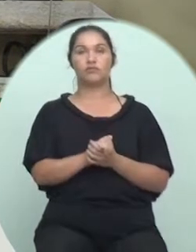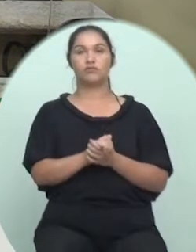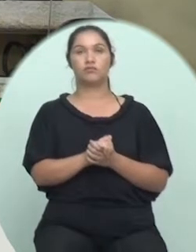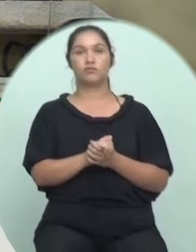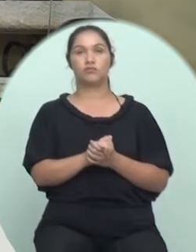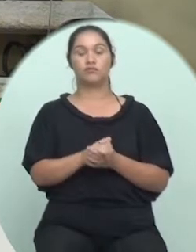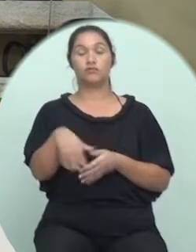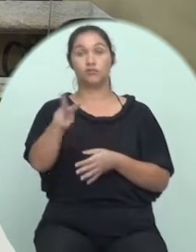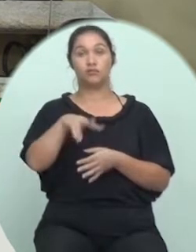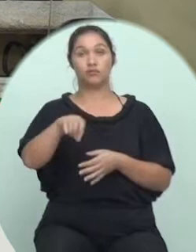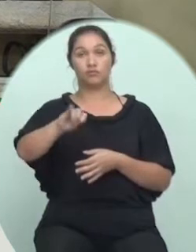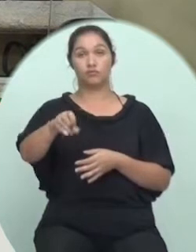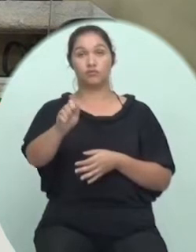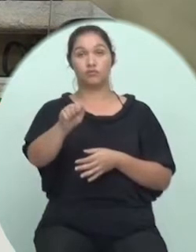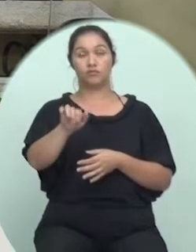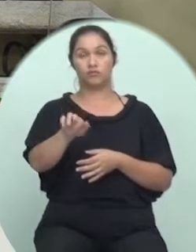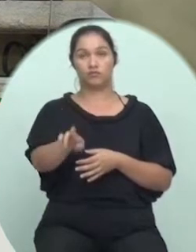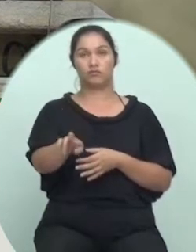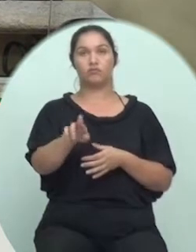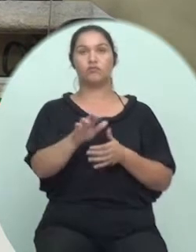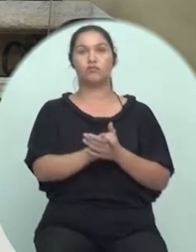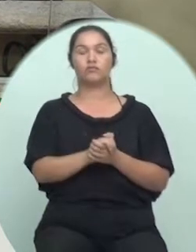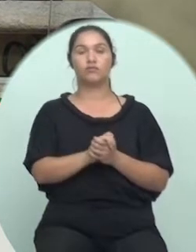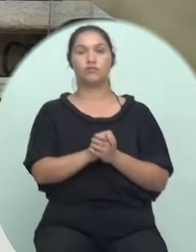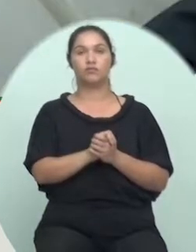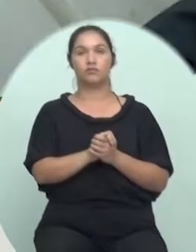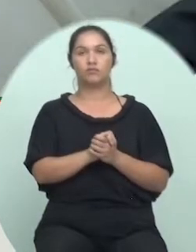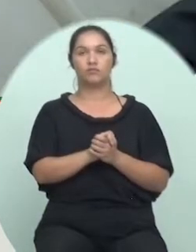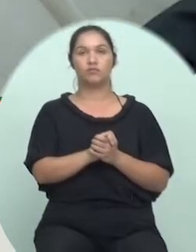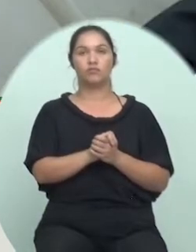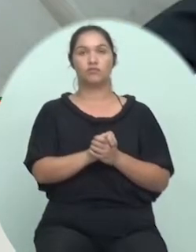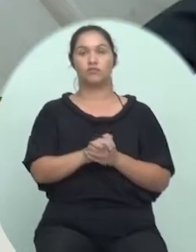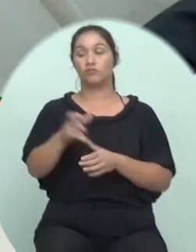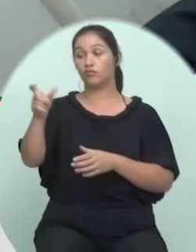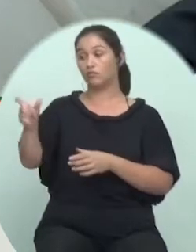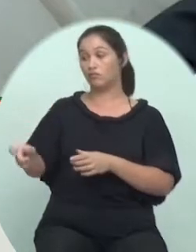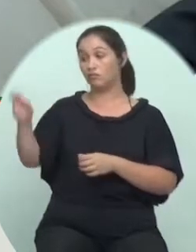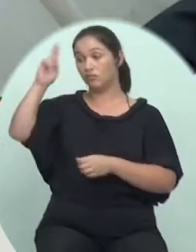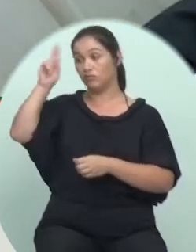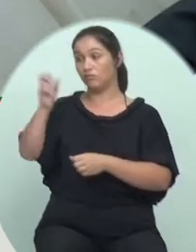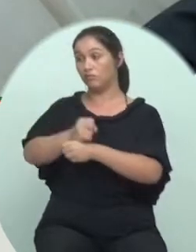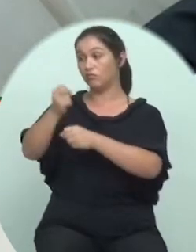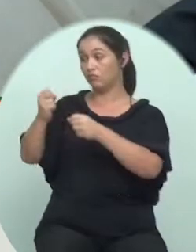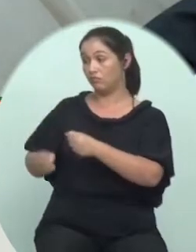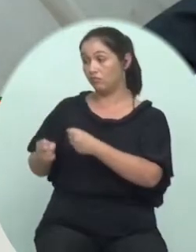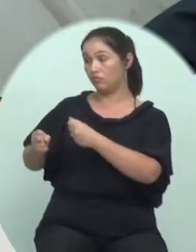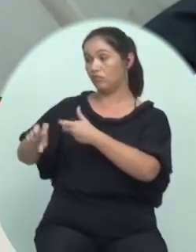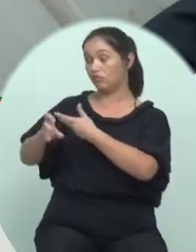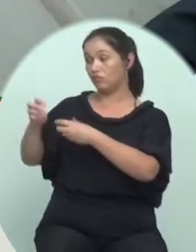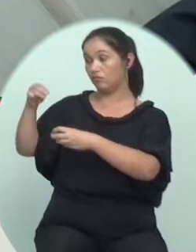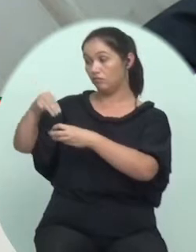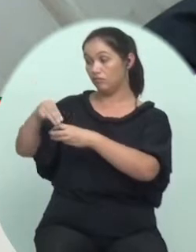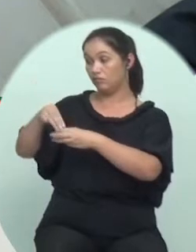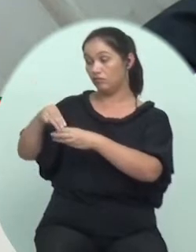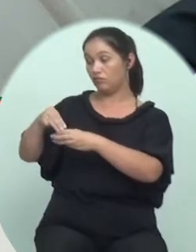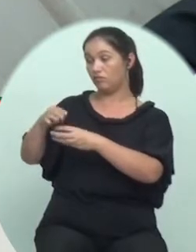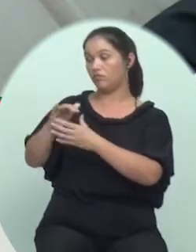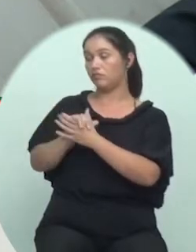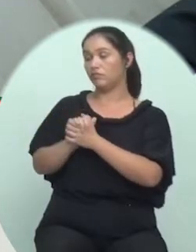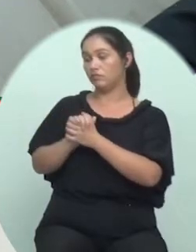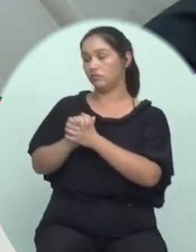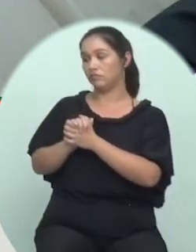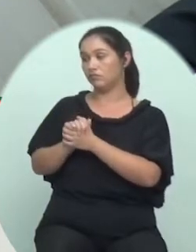010/2019, autor vereador Jair Augusto Alexandre, assunto: envio do expediente ao chefe do Poder Executivo Municipal, questionando se